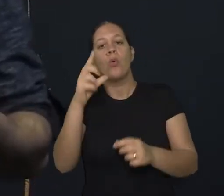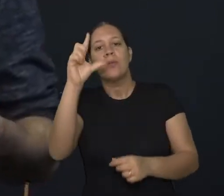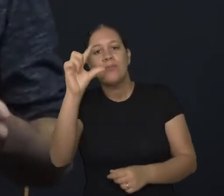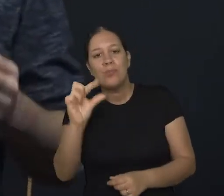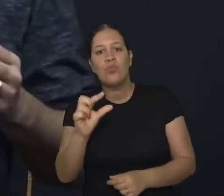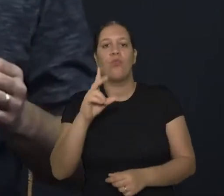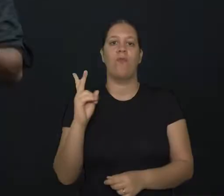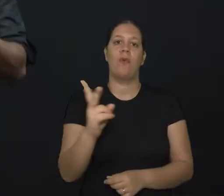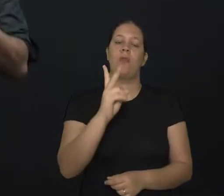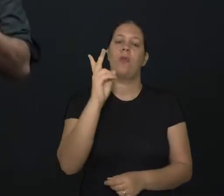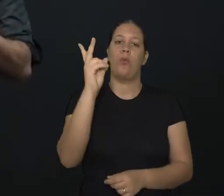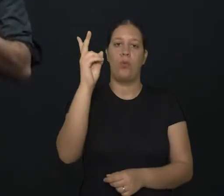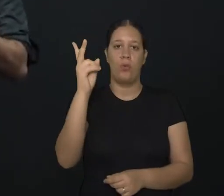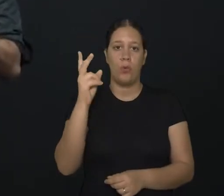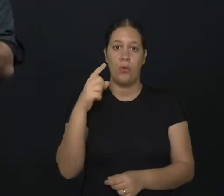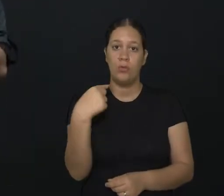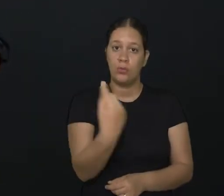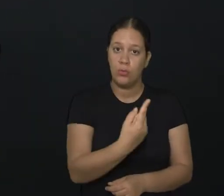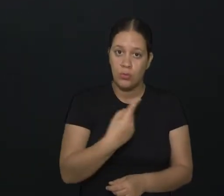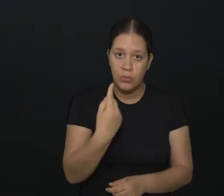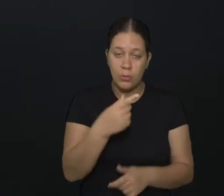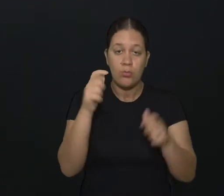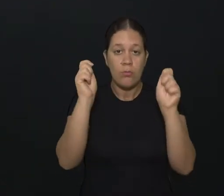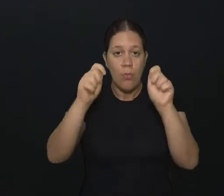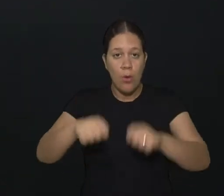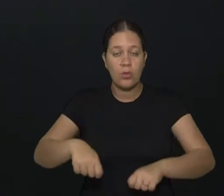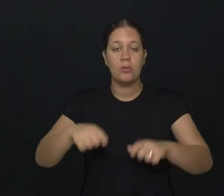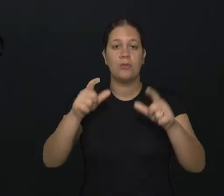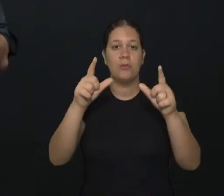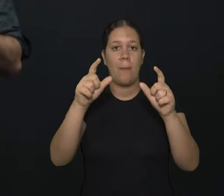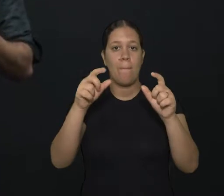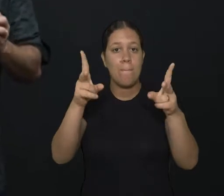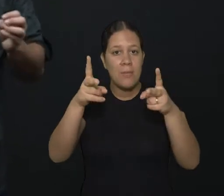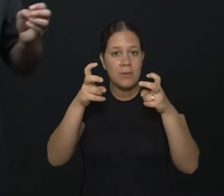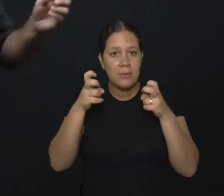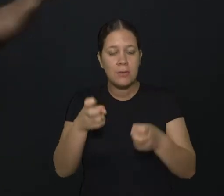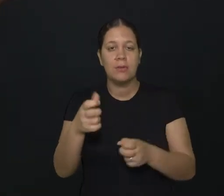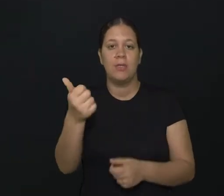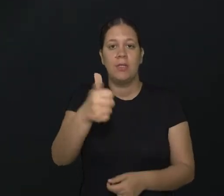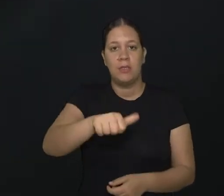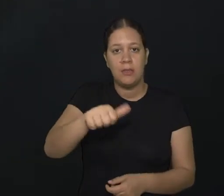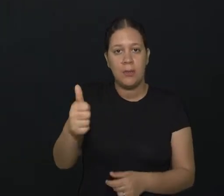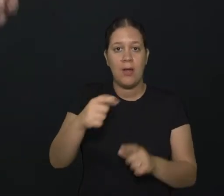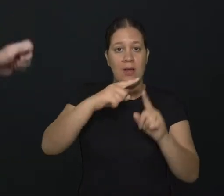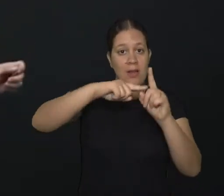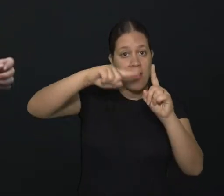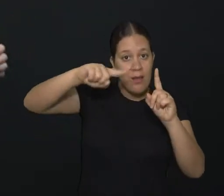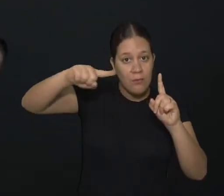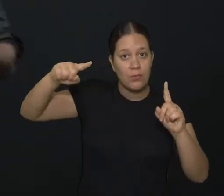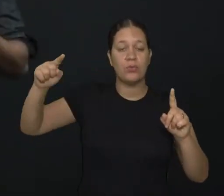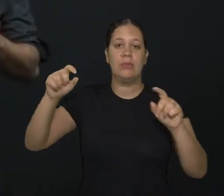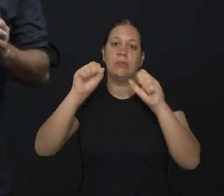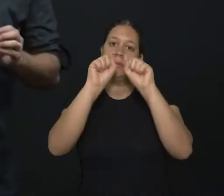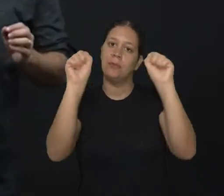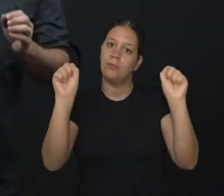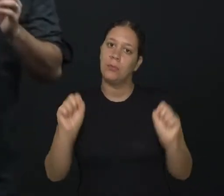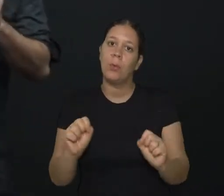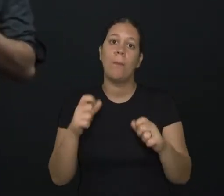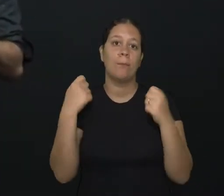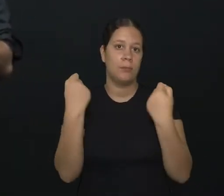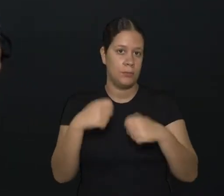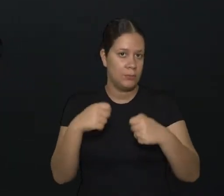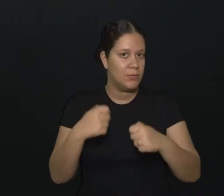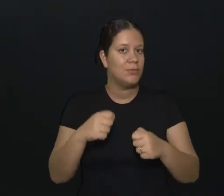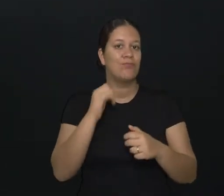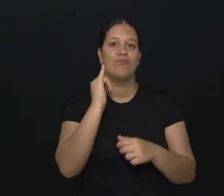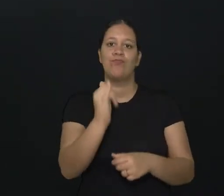diminuído de valor, tá bom? Agora, para que a gente possa perceber e analisar gráfico de sistemas, eu tenho que te dizer